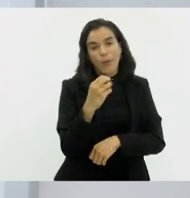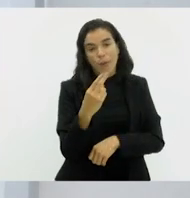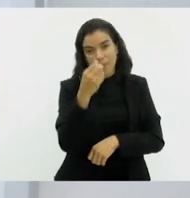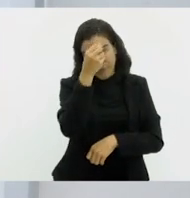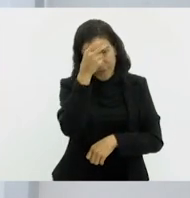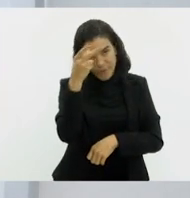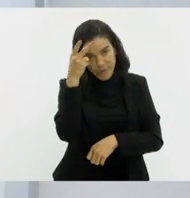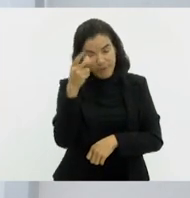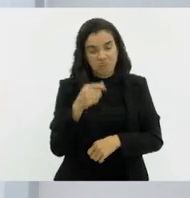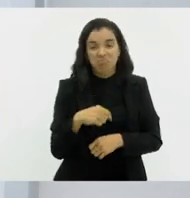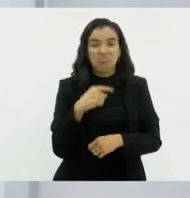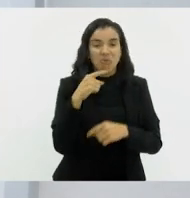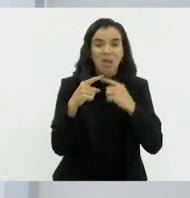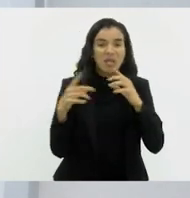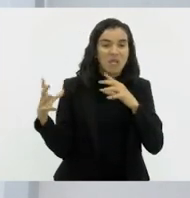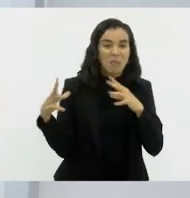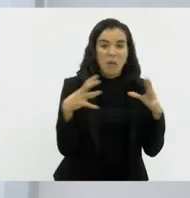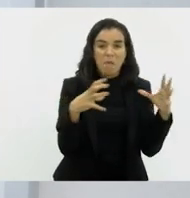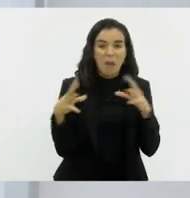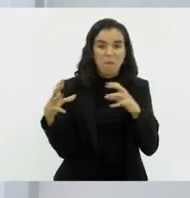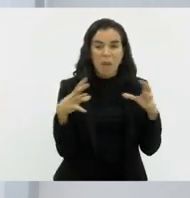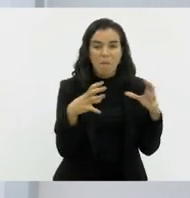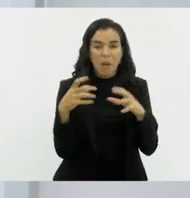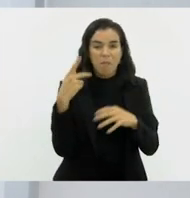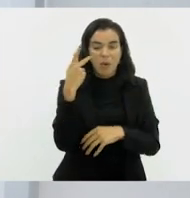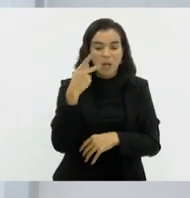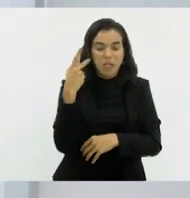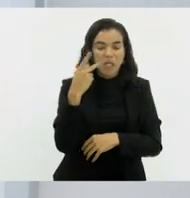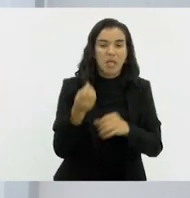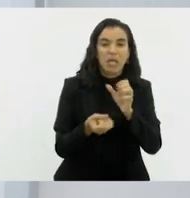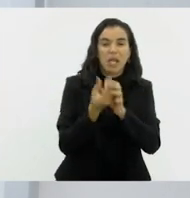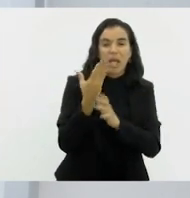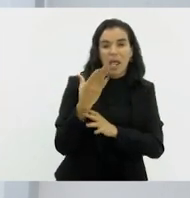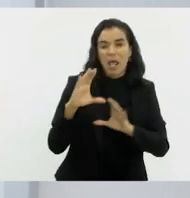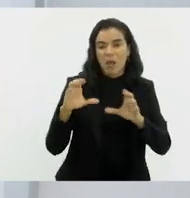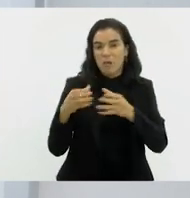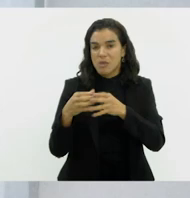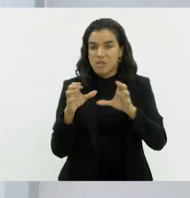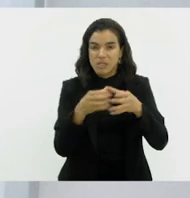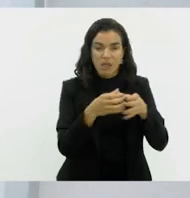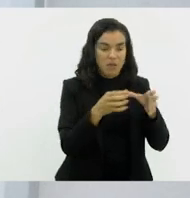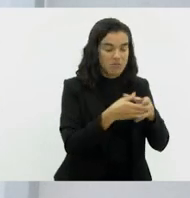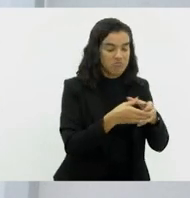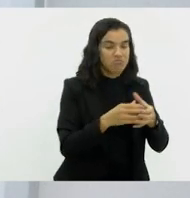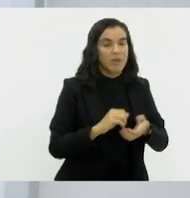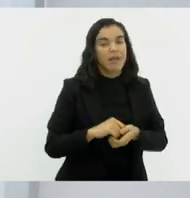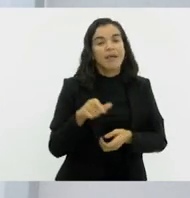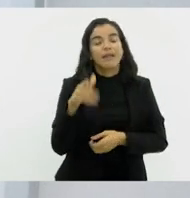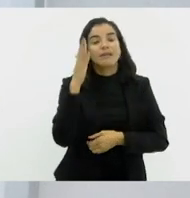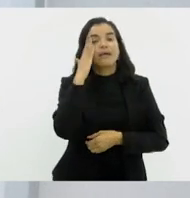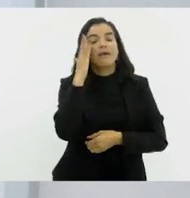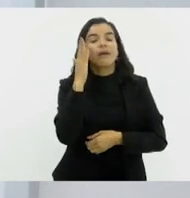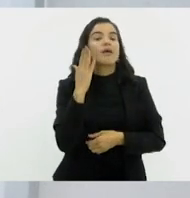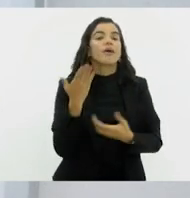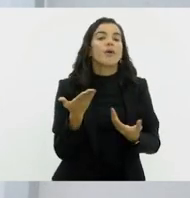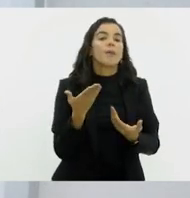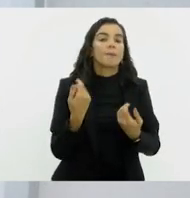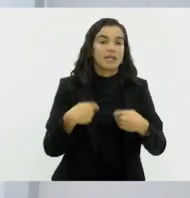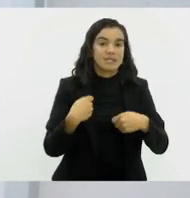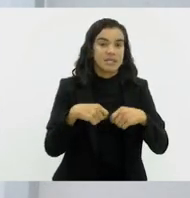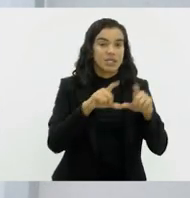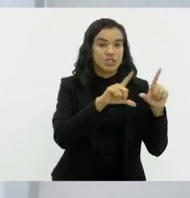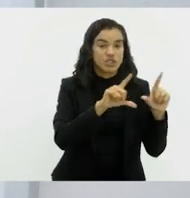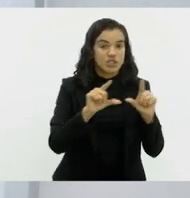município. Não adianta brigas políticas, impedir que se criem comissões, etc., porque isso não resolve. O problema é saber quando teremos